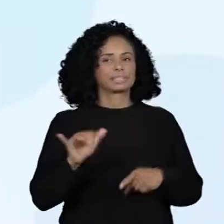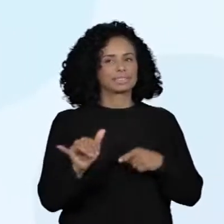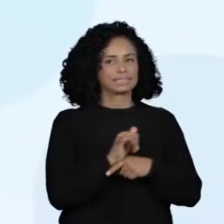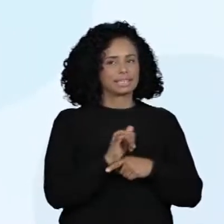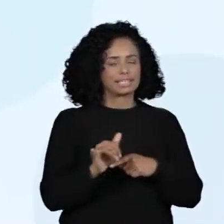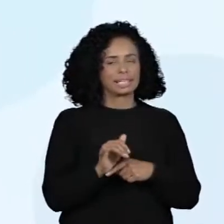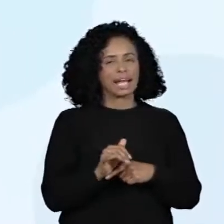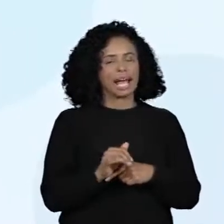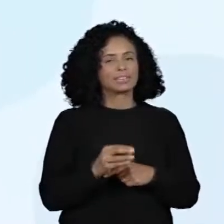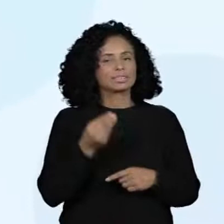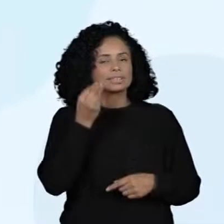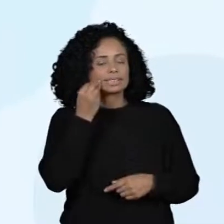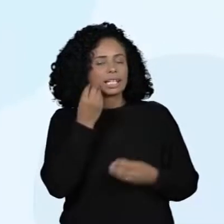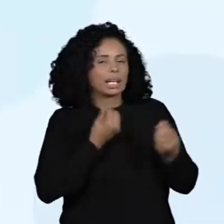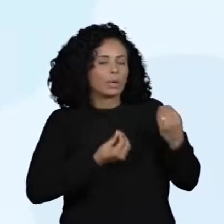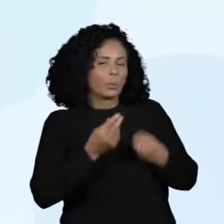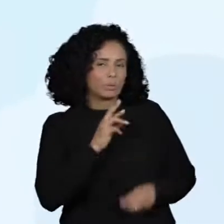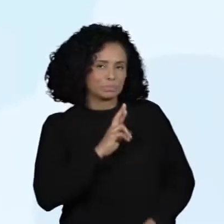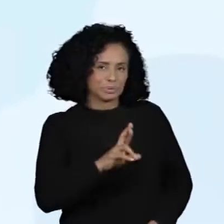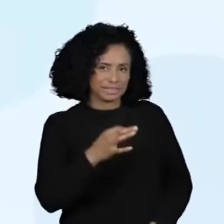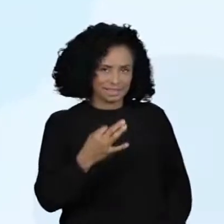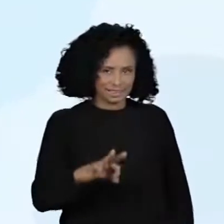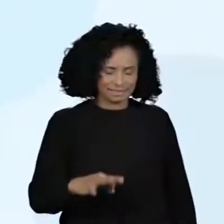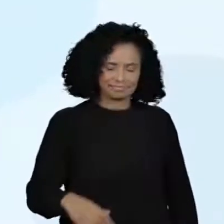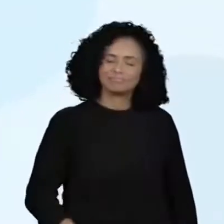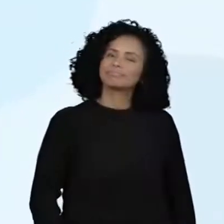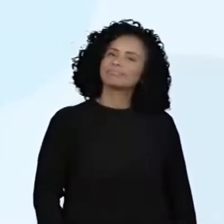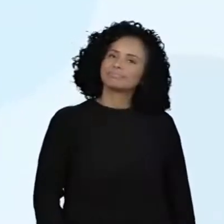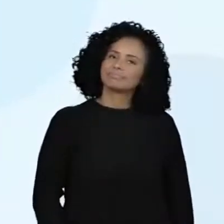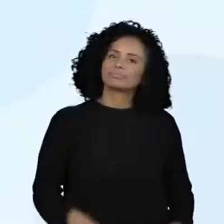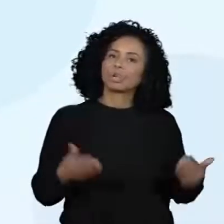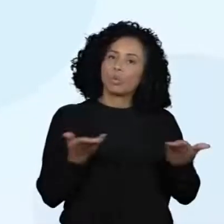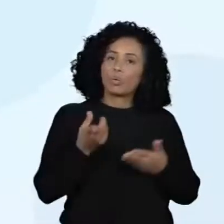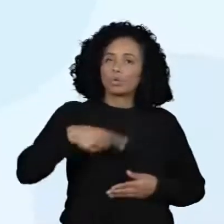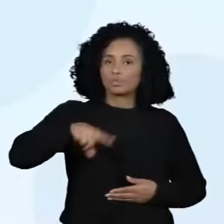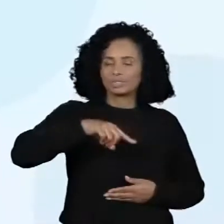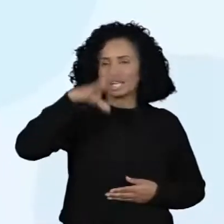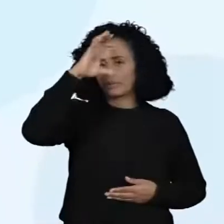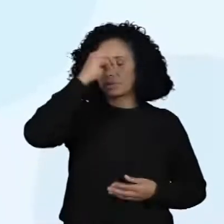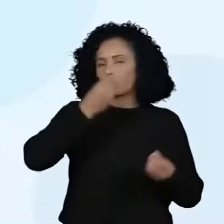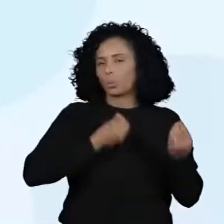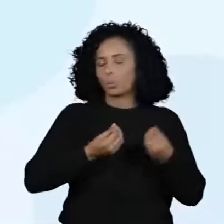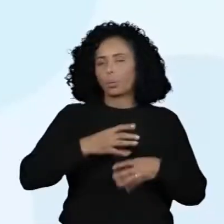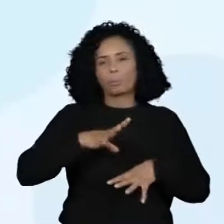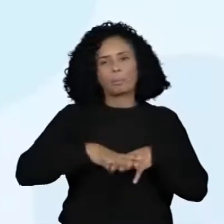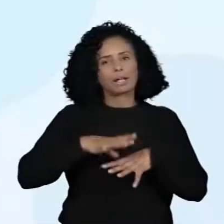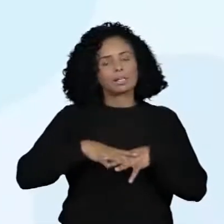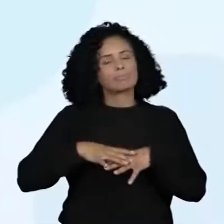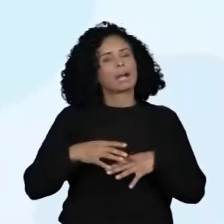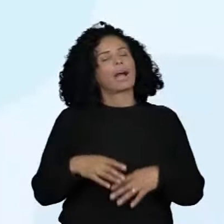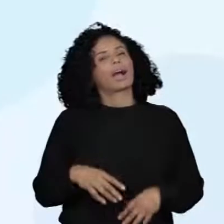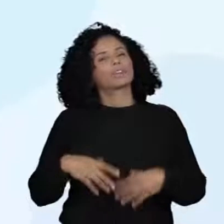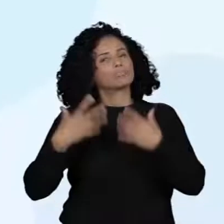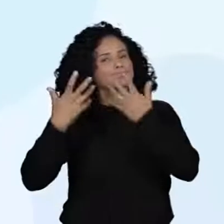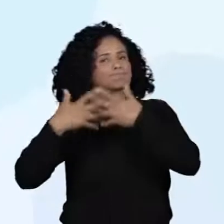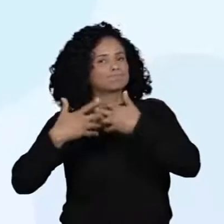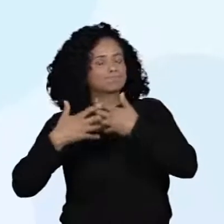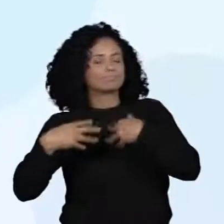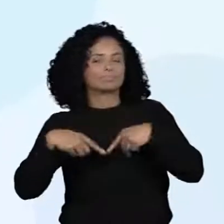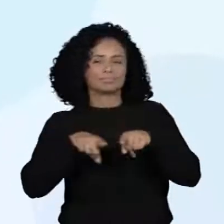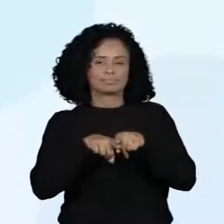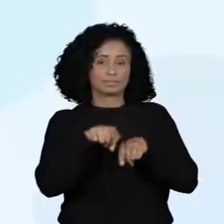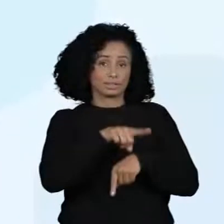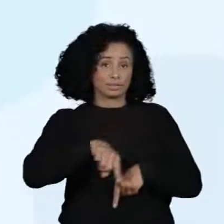e responder a essa questão, tudo bem? Hoje nós exploramos situações aí do campo aditivo e vamos deixar